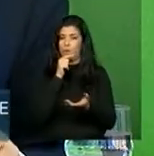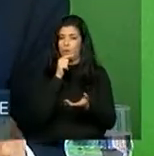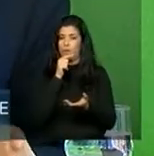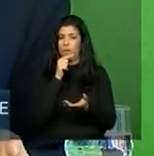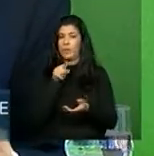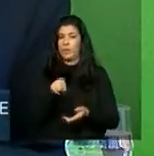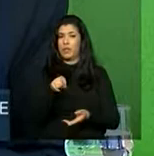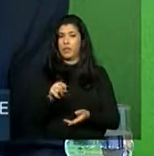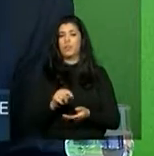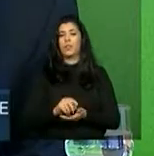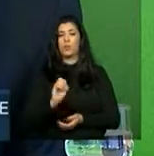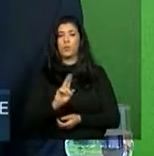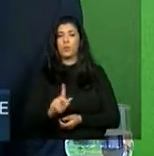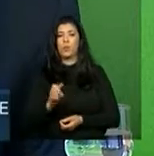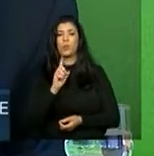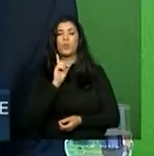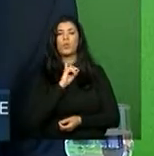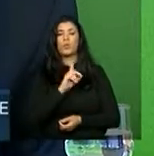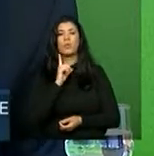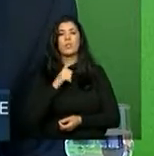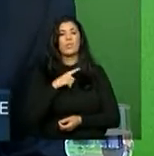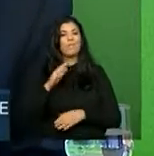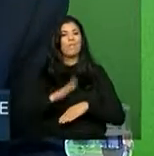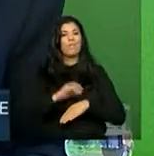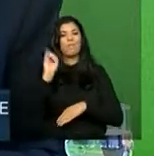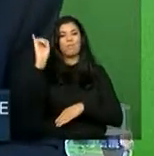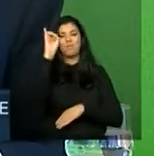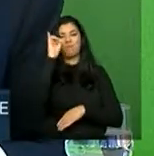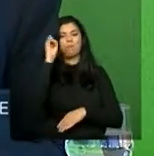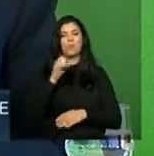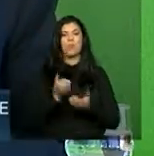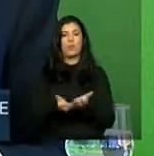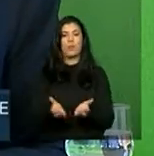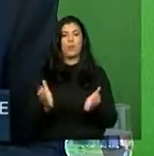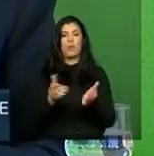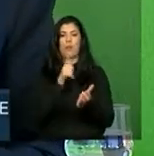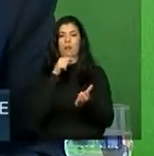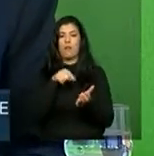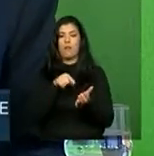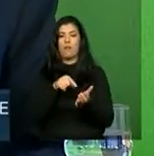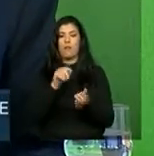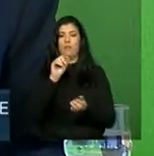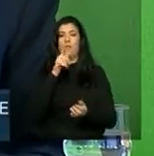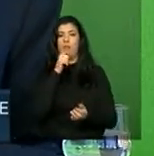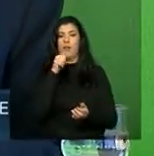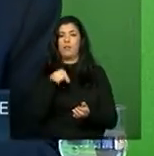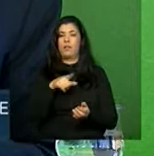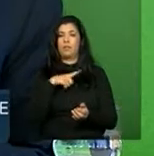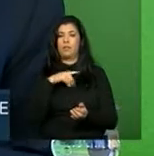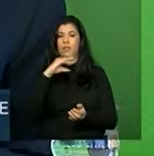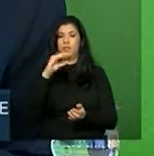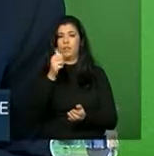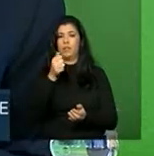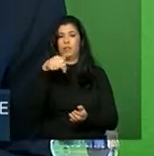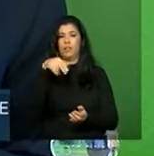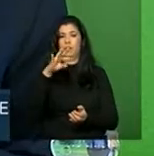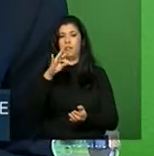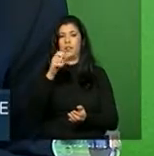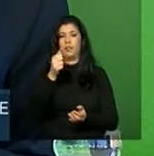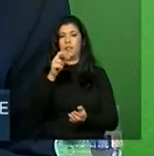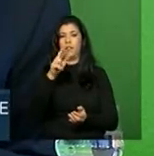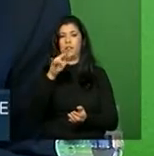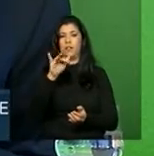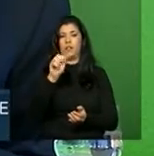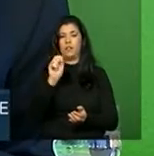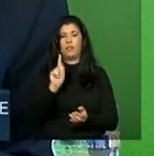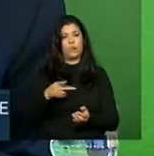que é onde estão os grandes reservatórios do sistema Cantareira como é que nós enfrentamos aí e ela continua